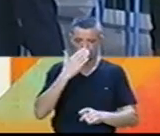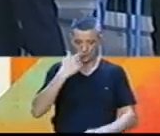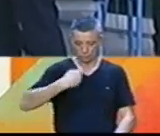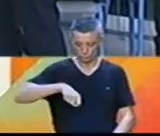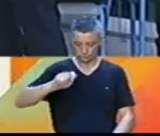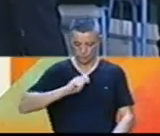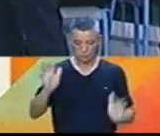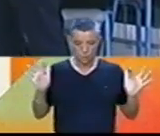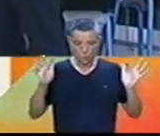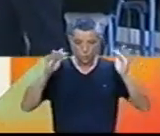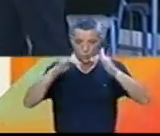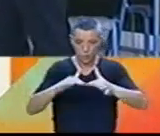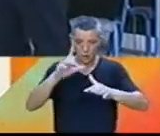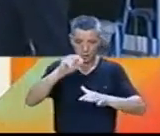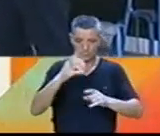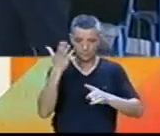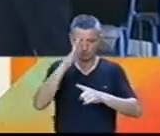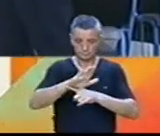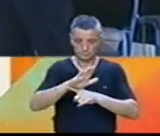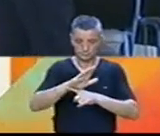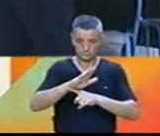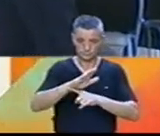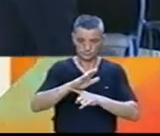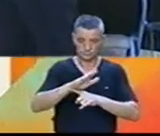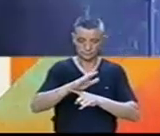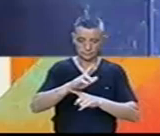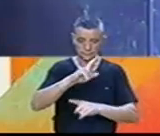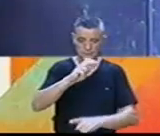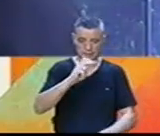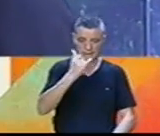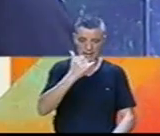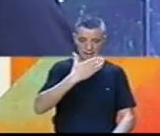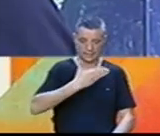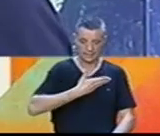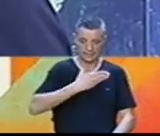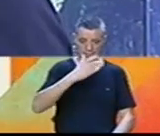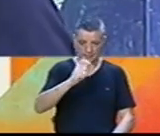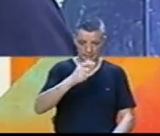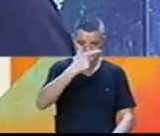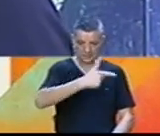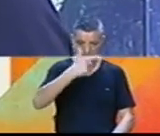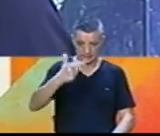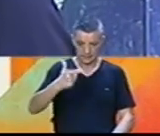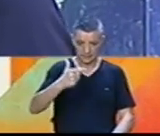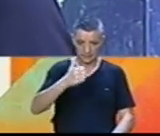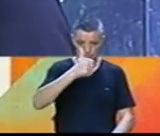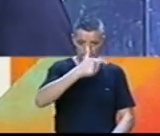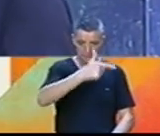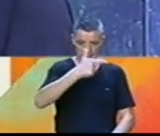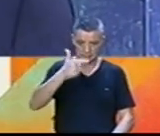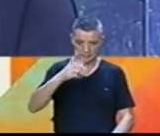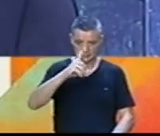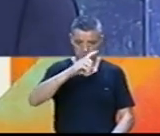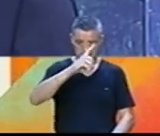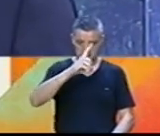enchem Vimioso também? Eu diria-lhe que, por exemplo, no Ride TT e mesmo no BTT, 60% a 70% dos participantes